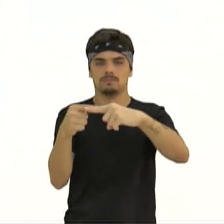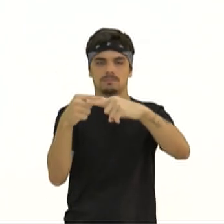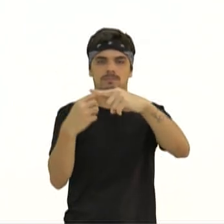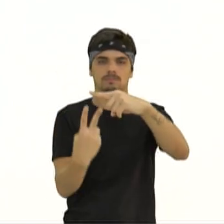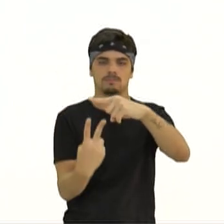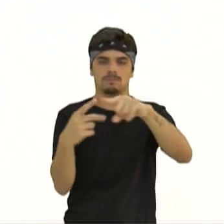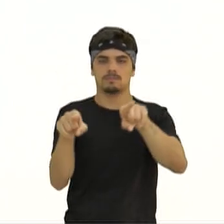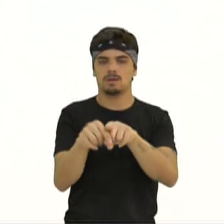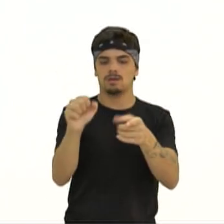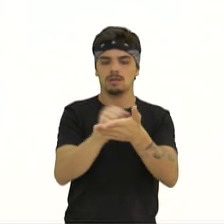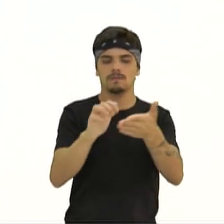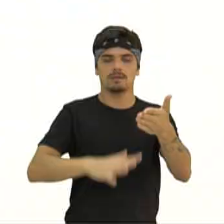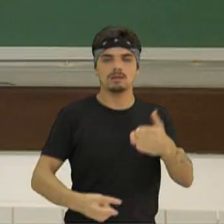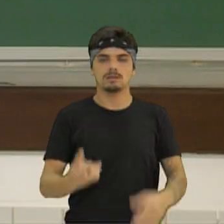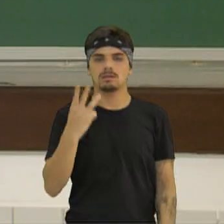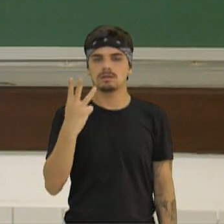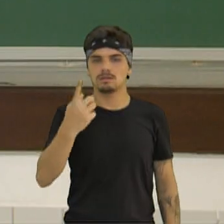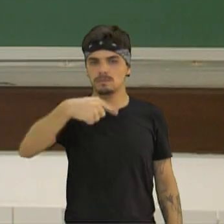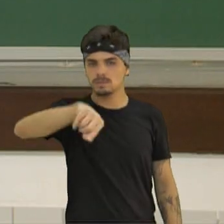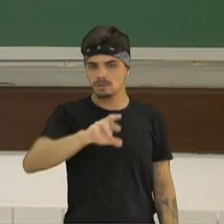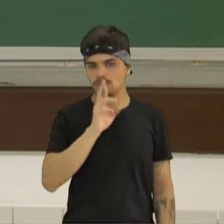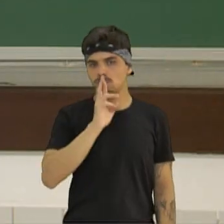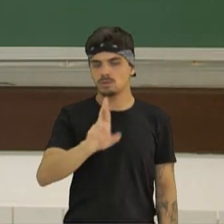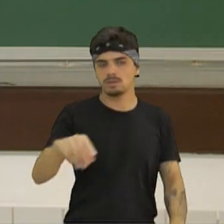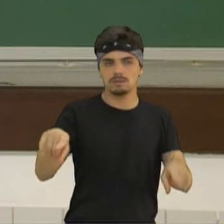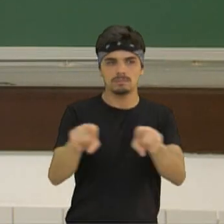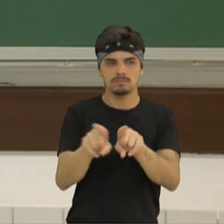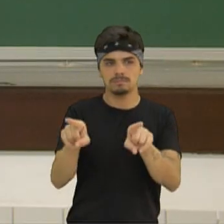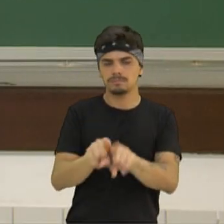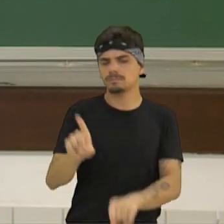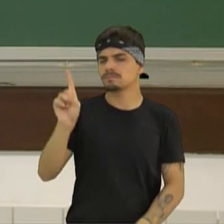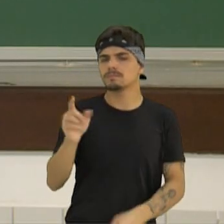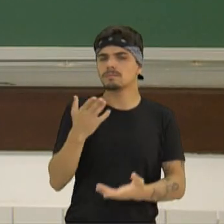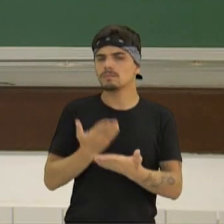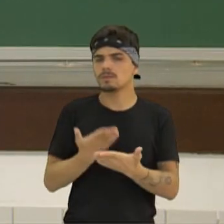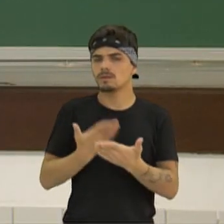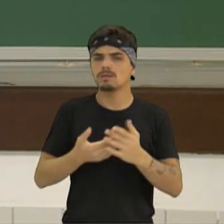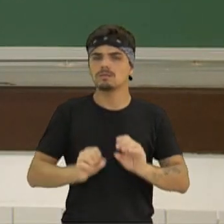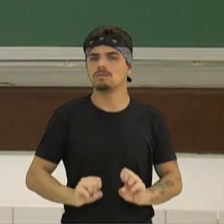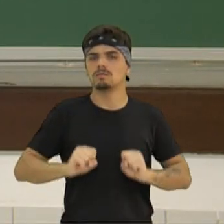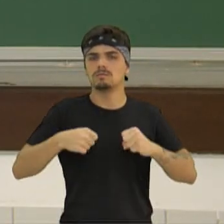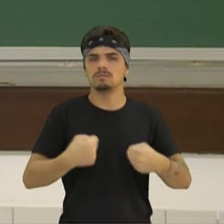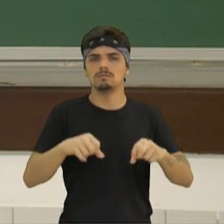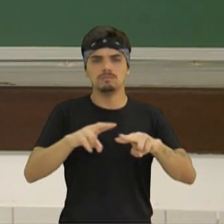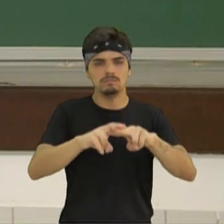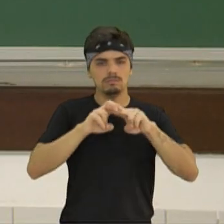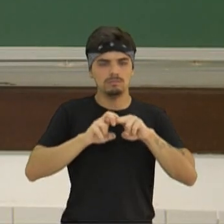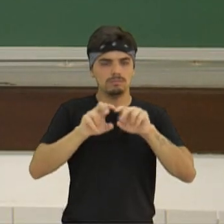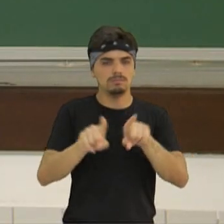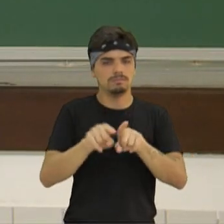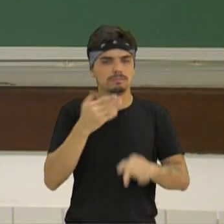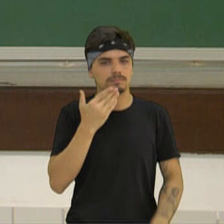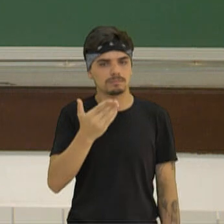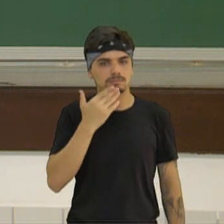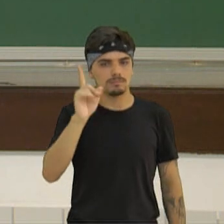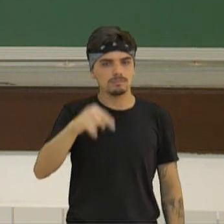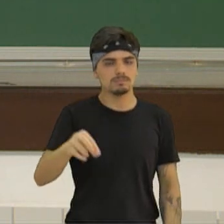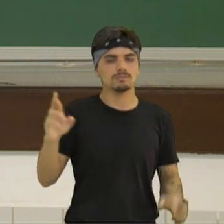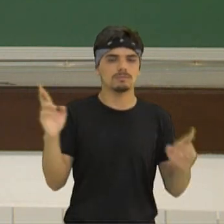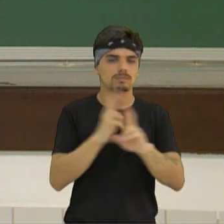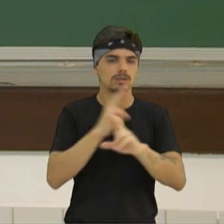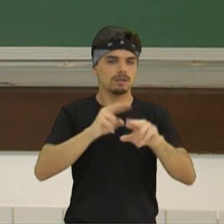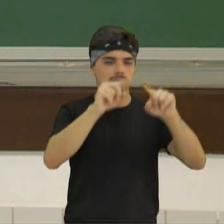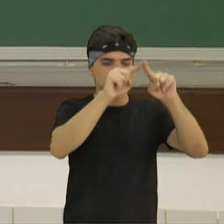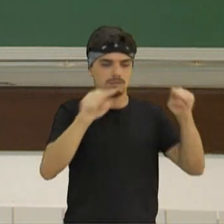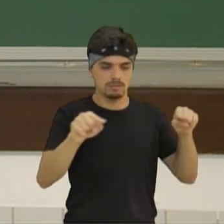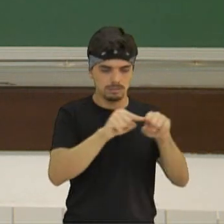atividade 3, né? Atividade 3 ali, nessa aula eu reforcei o que eles pediram, que era a relação